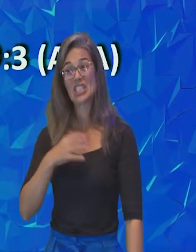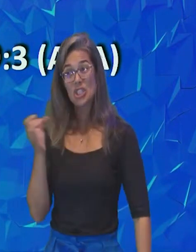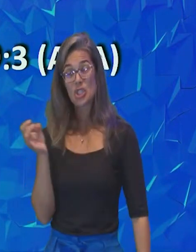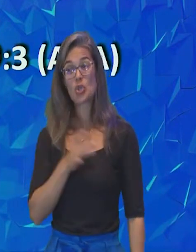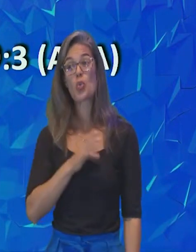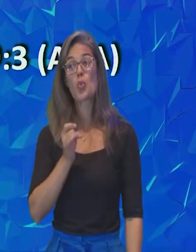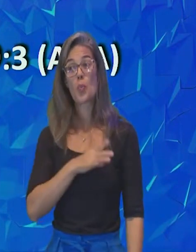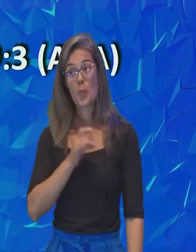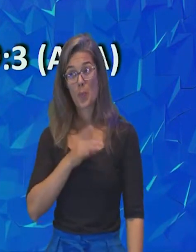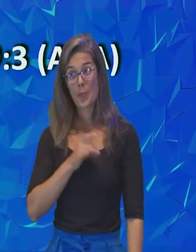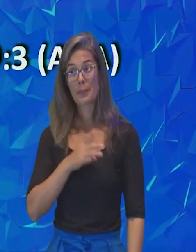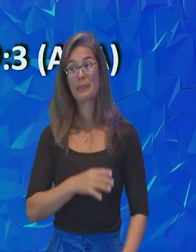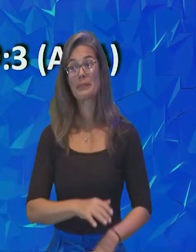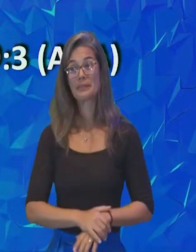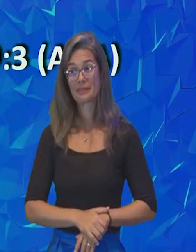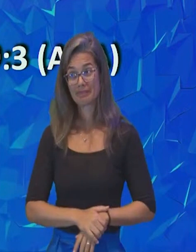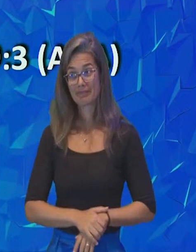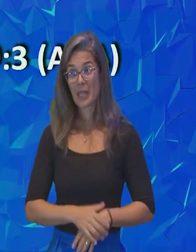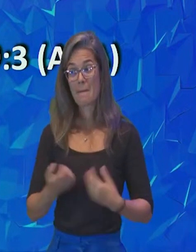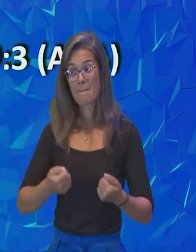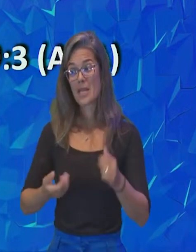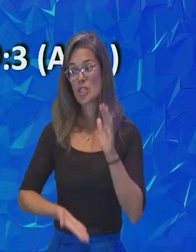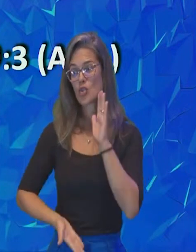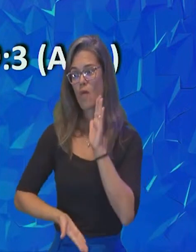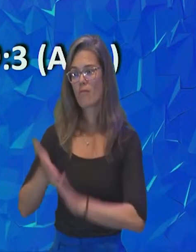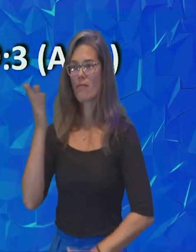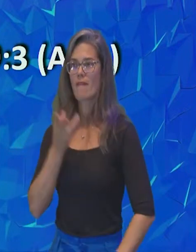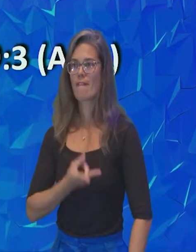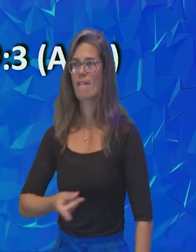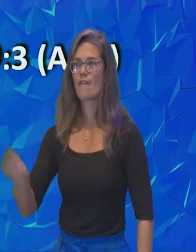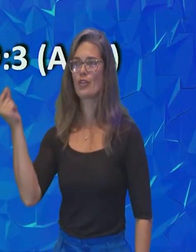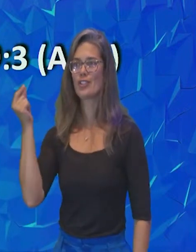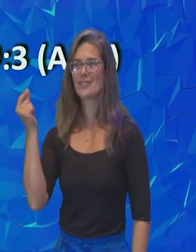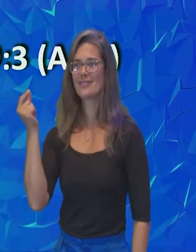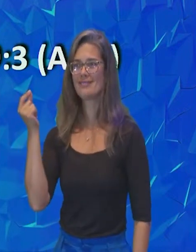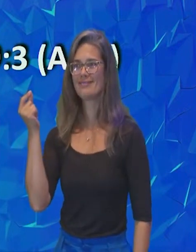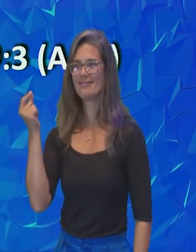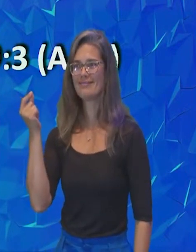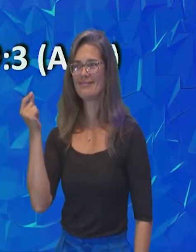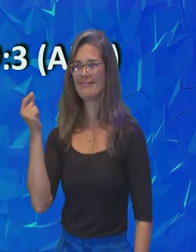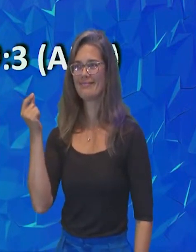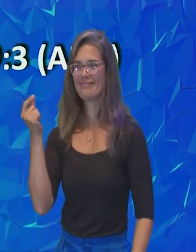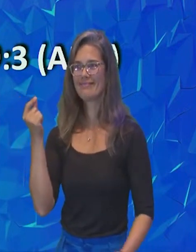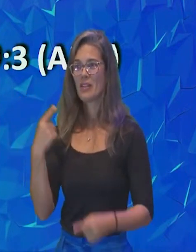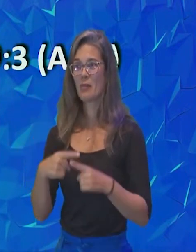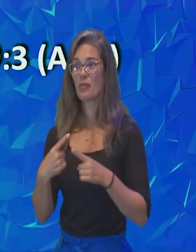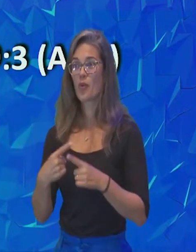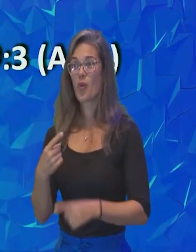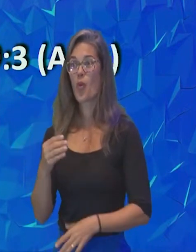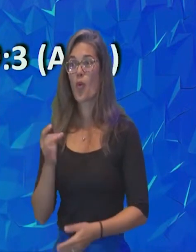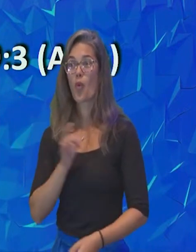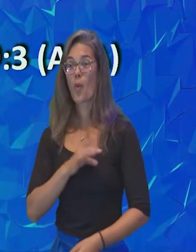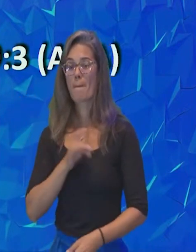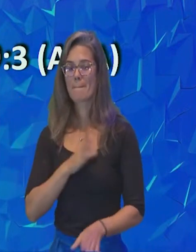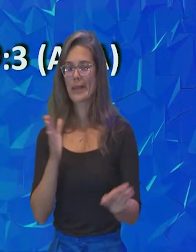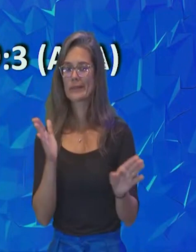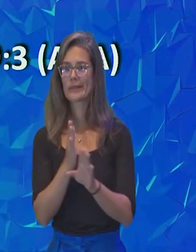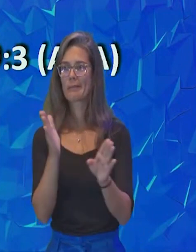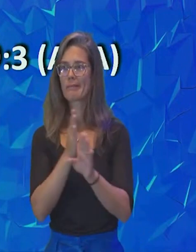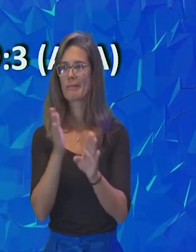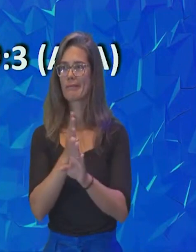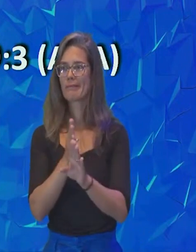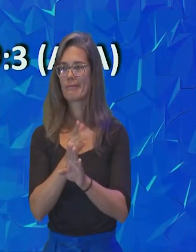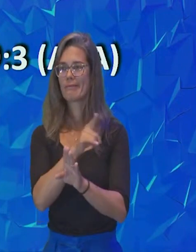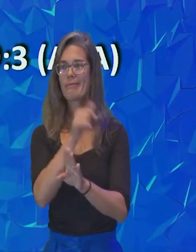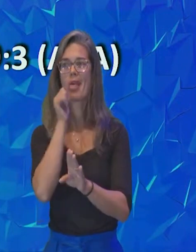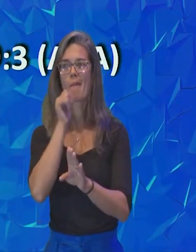para salvar a sua vida se foi e chegou a Berseba, que pertence a Judá, e ali lhe deixou o seu moço, o seu ajudante.